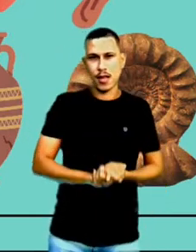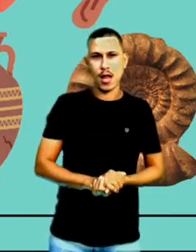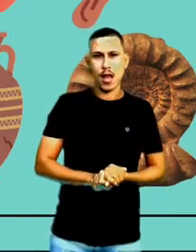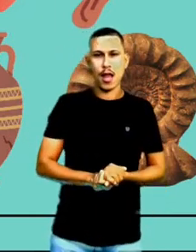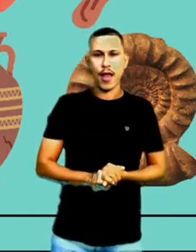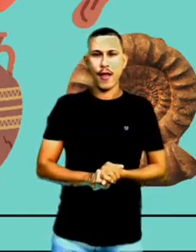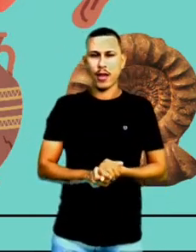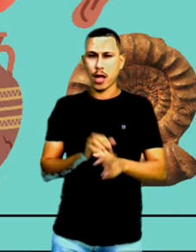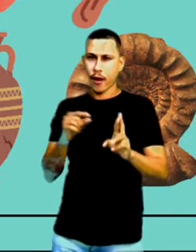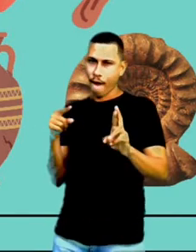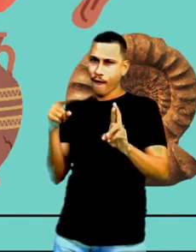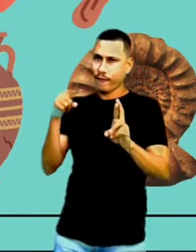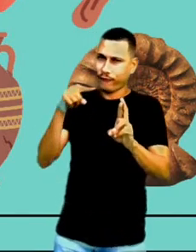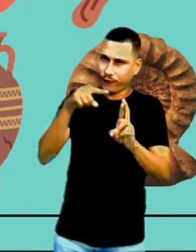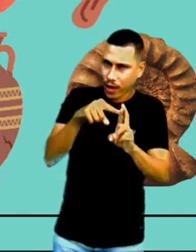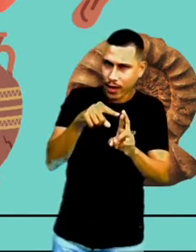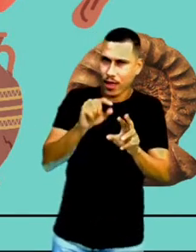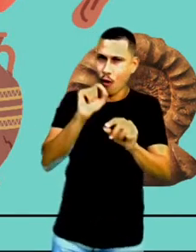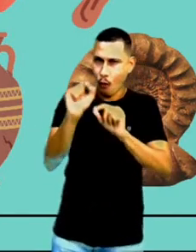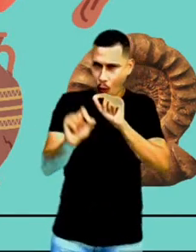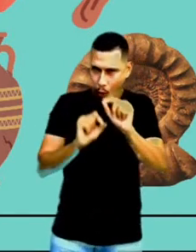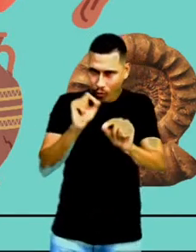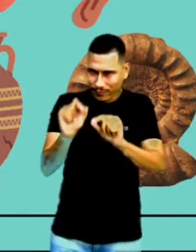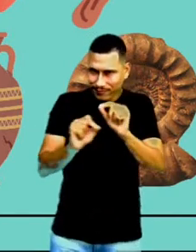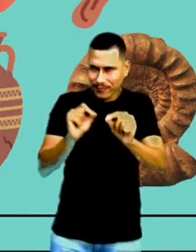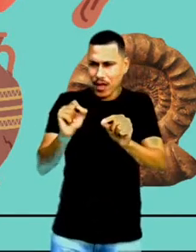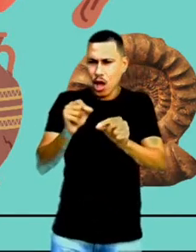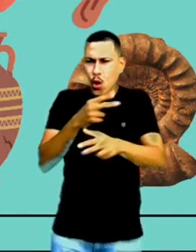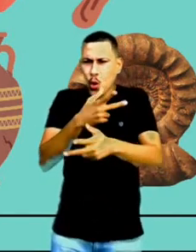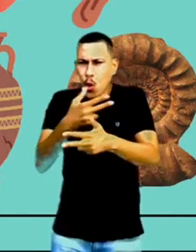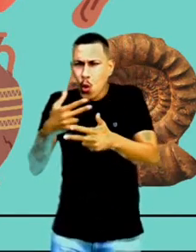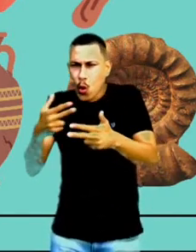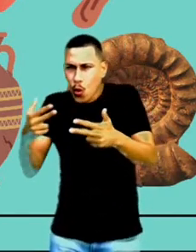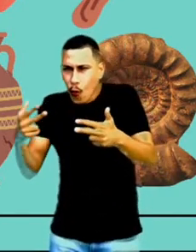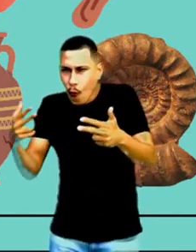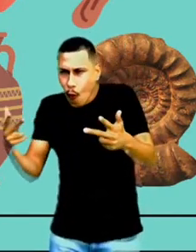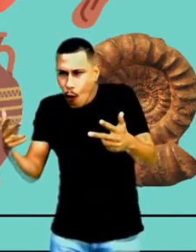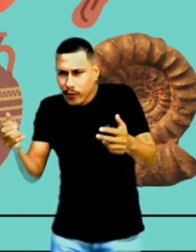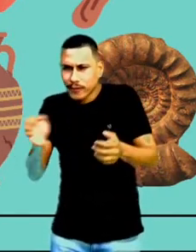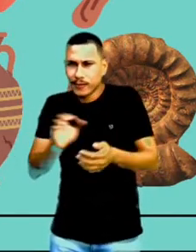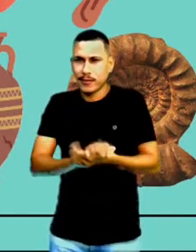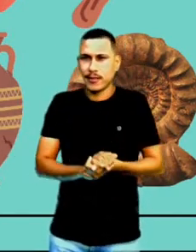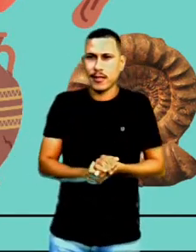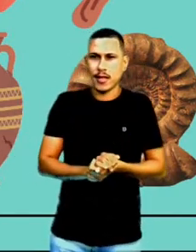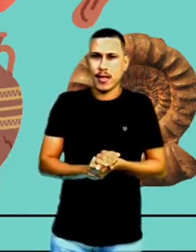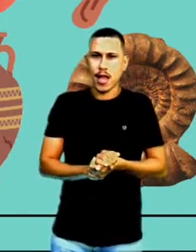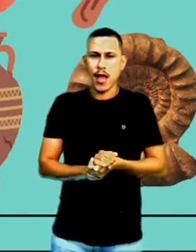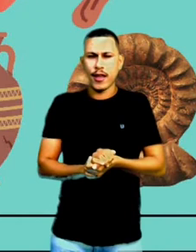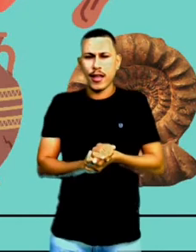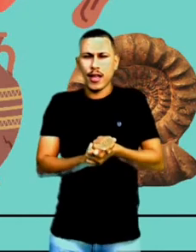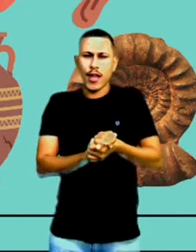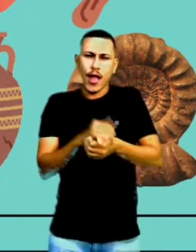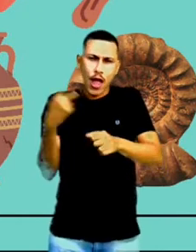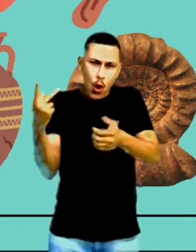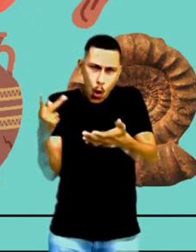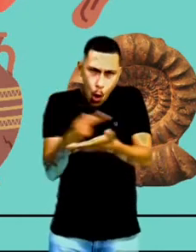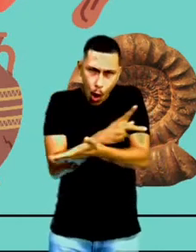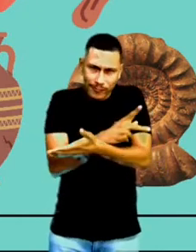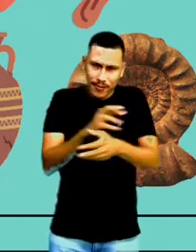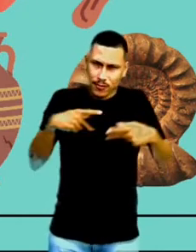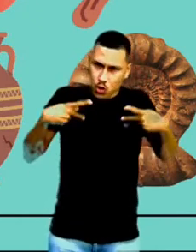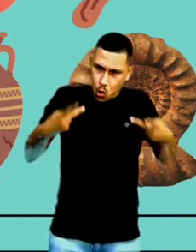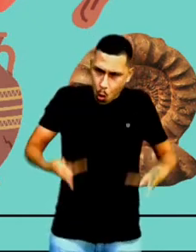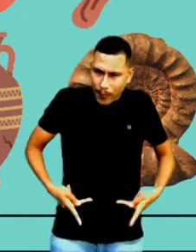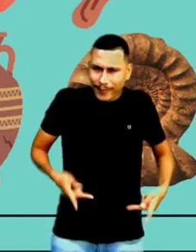se referem aos vestígios físicos decorrentes das atividades